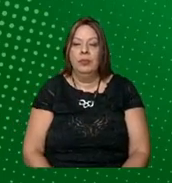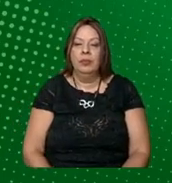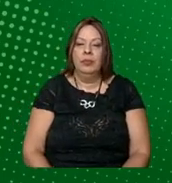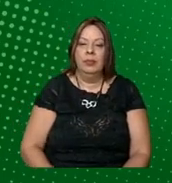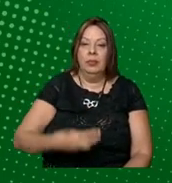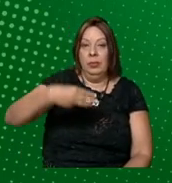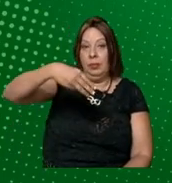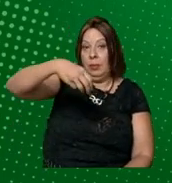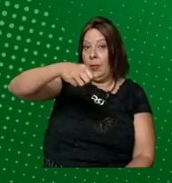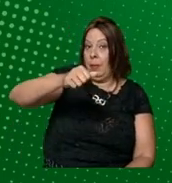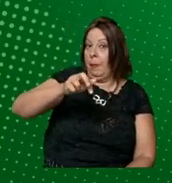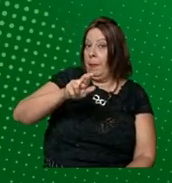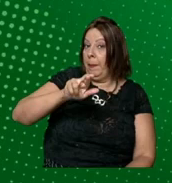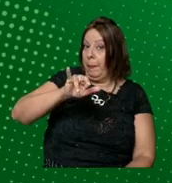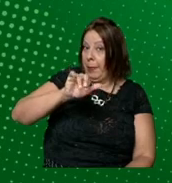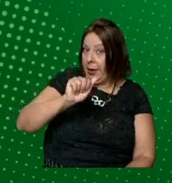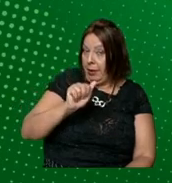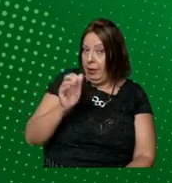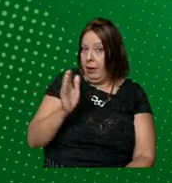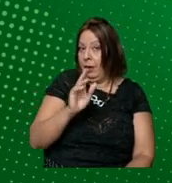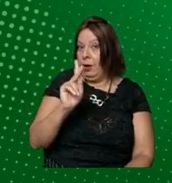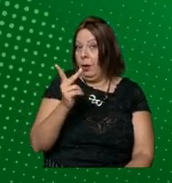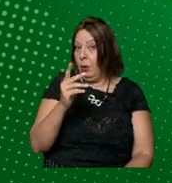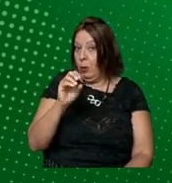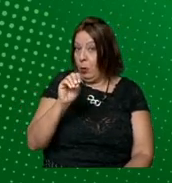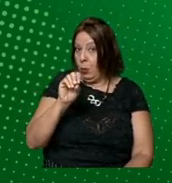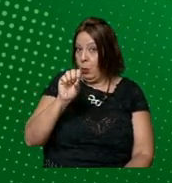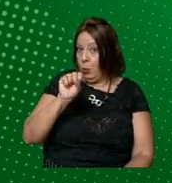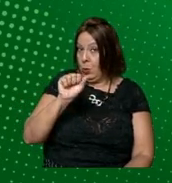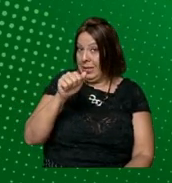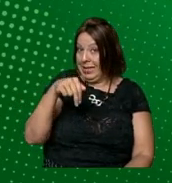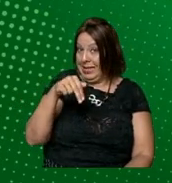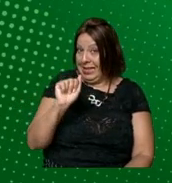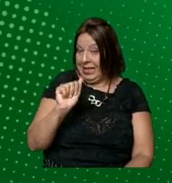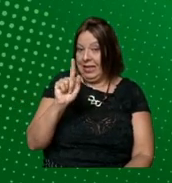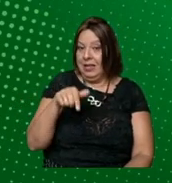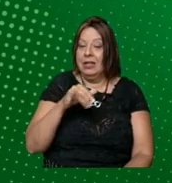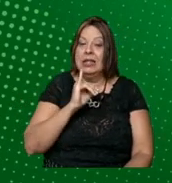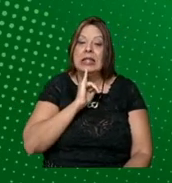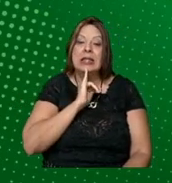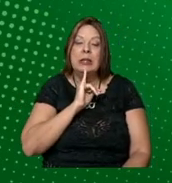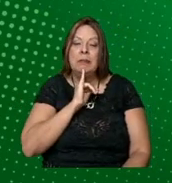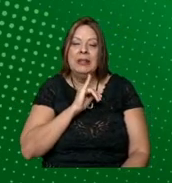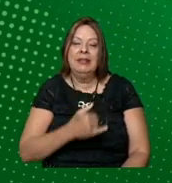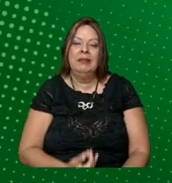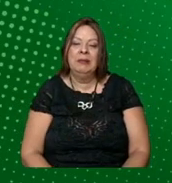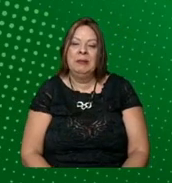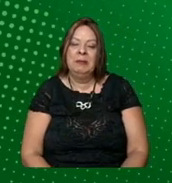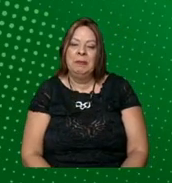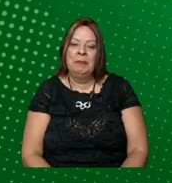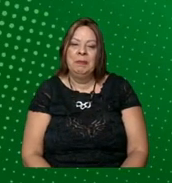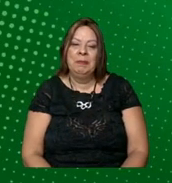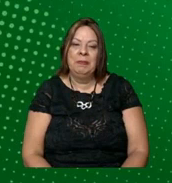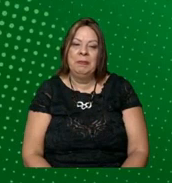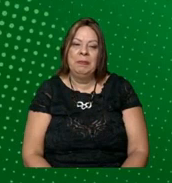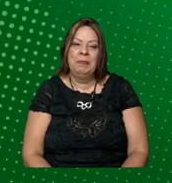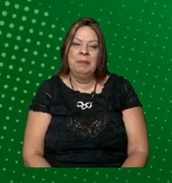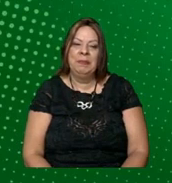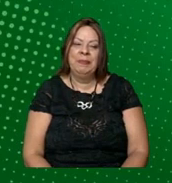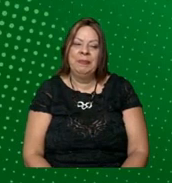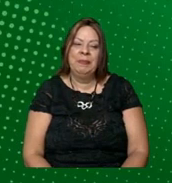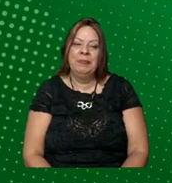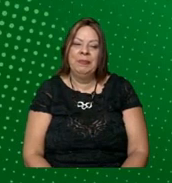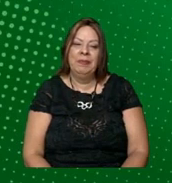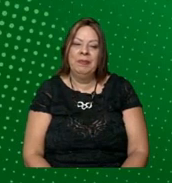373818 saiu para Maria Osana, da cidade de Itabaiana. Garantiu com a promotora pé quente a Valéria, que faz parte